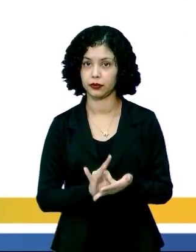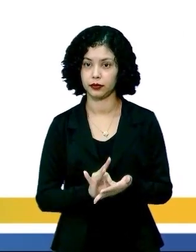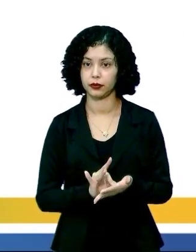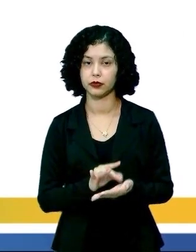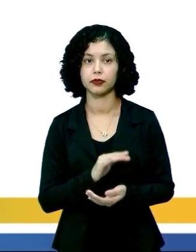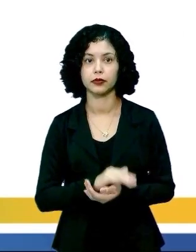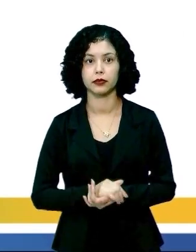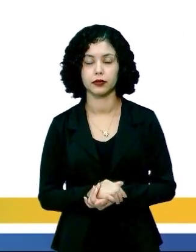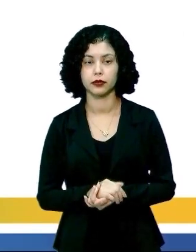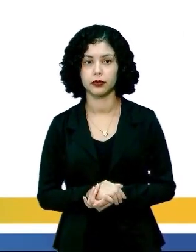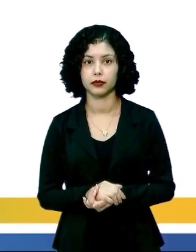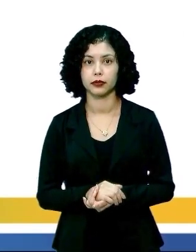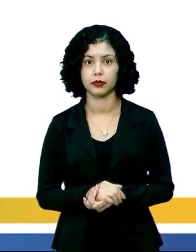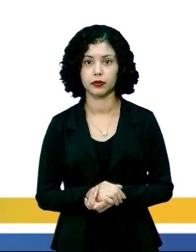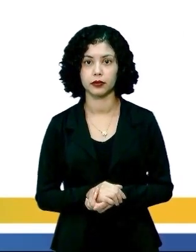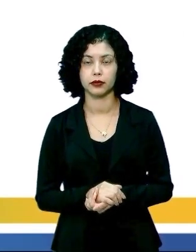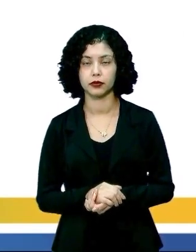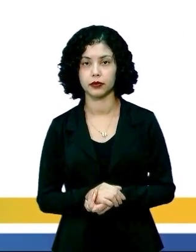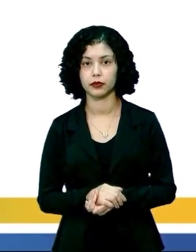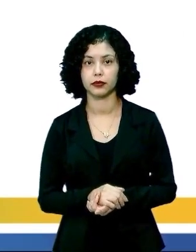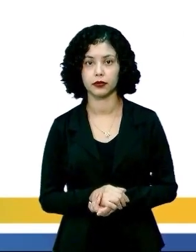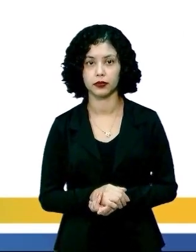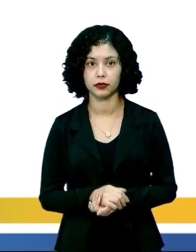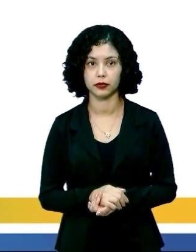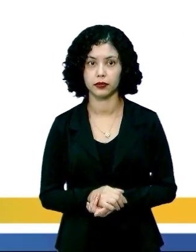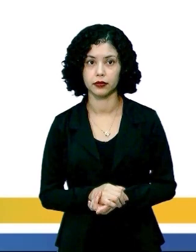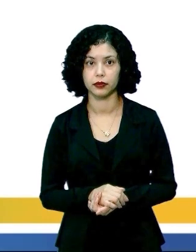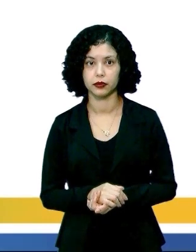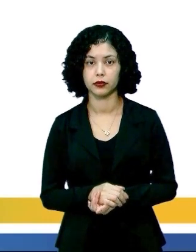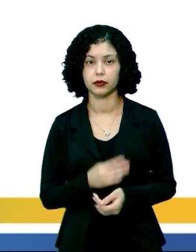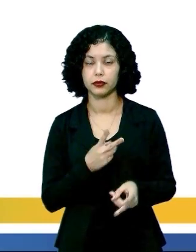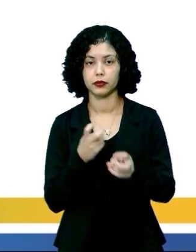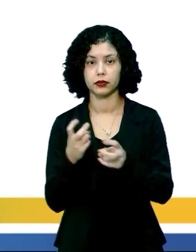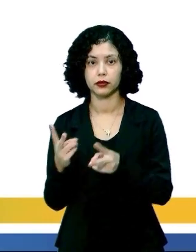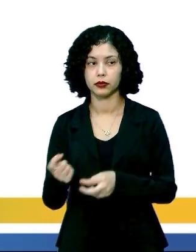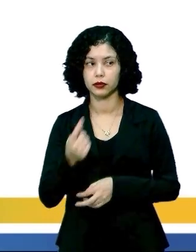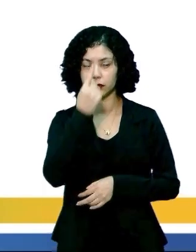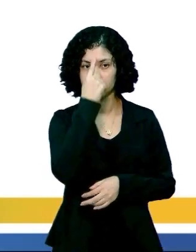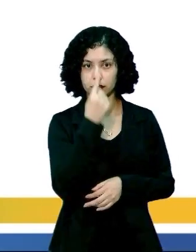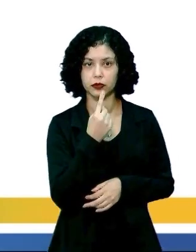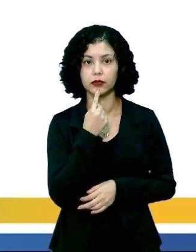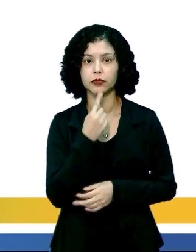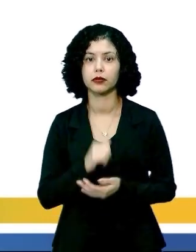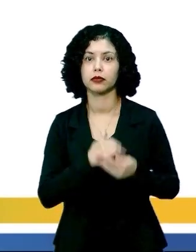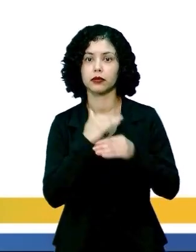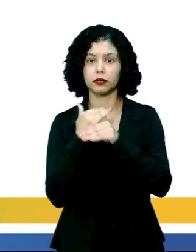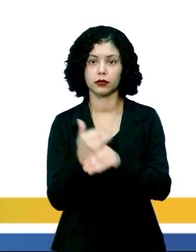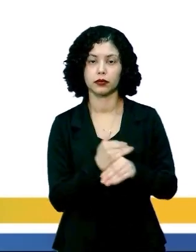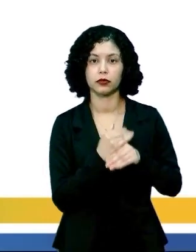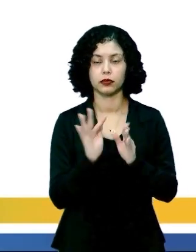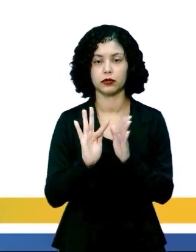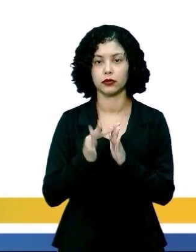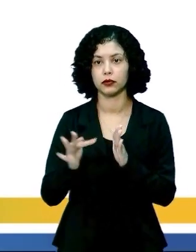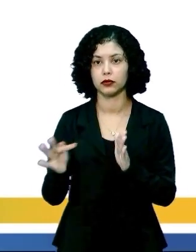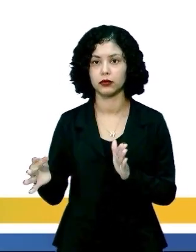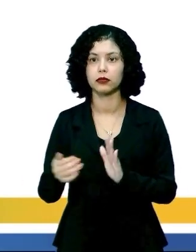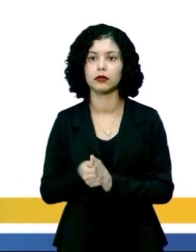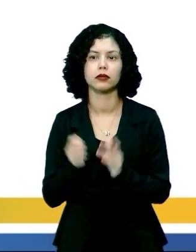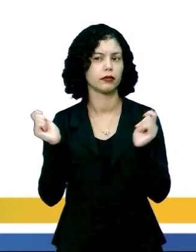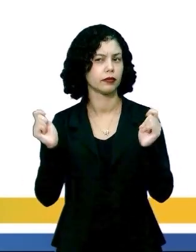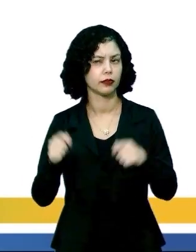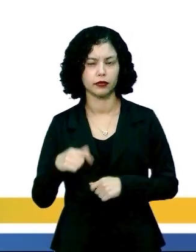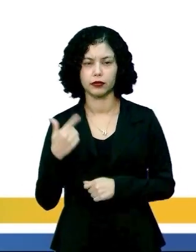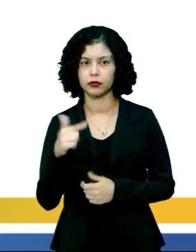Essa relação é uma função sobrejetora. É verdade. Note que a imagem é igual ao contradomínio